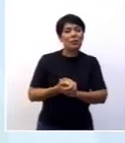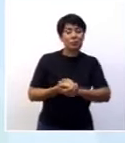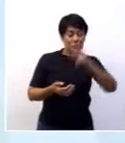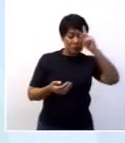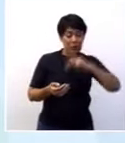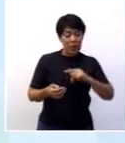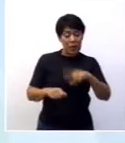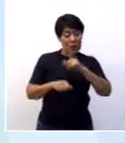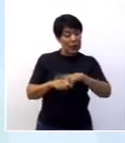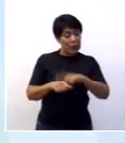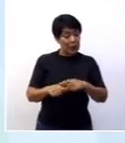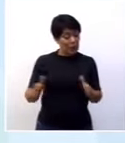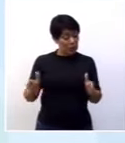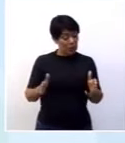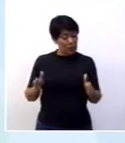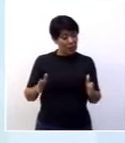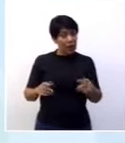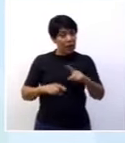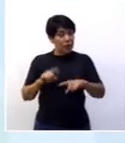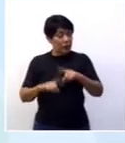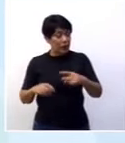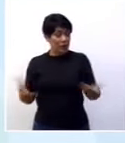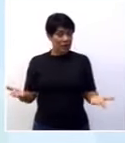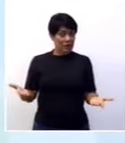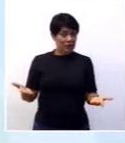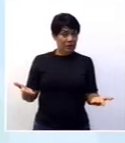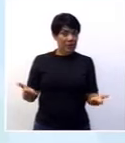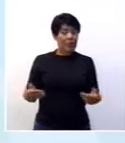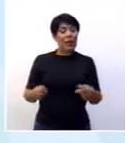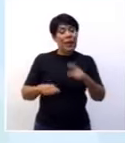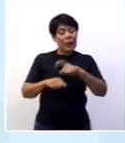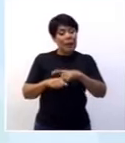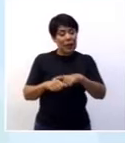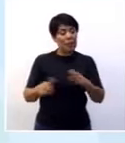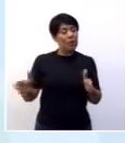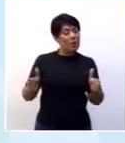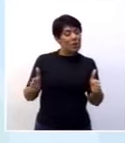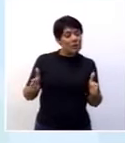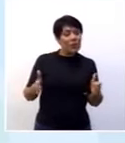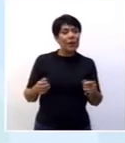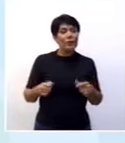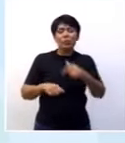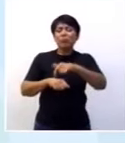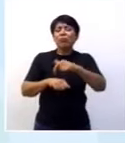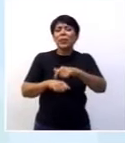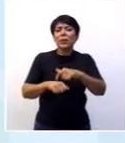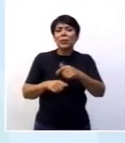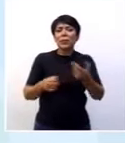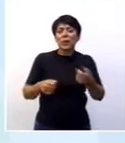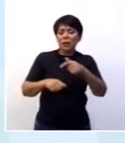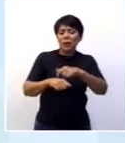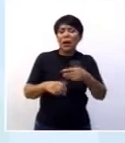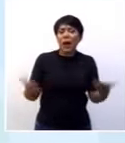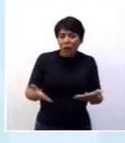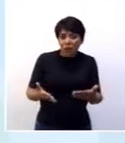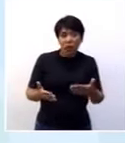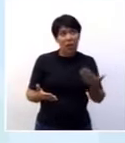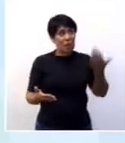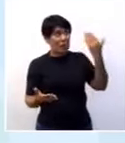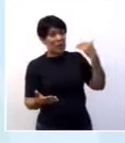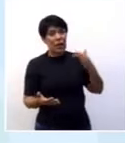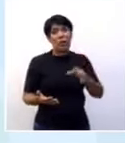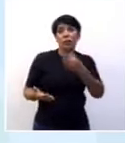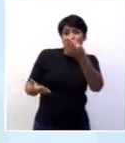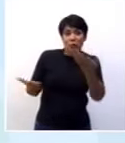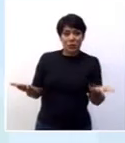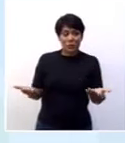tempo, espaço e os elementos. Né? Tempo, espaço, que momento? Né? O que esse